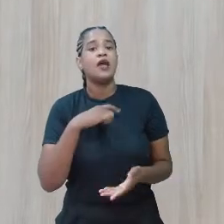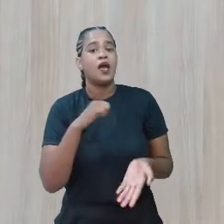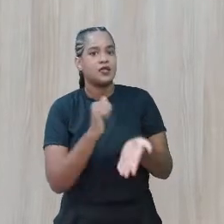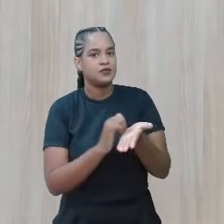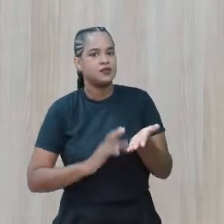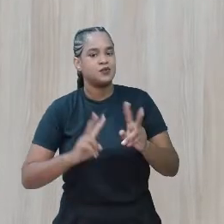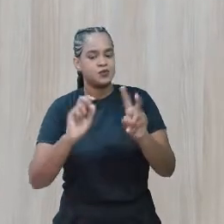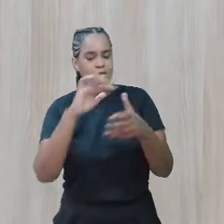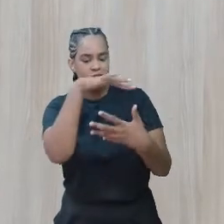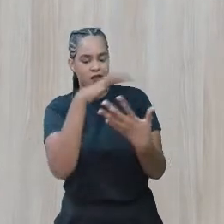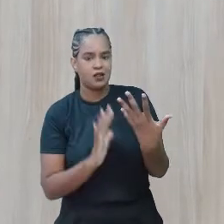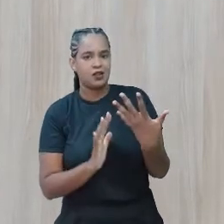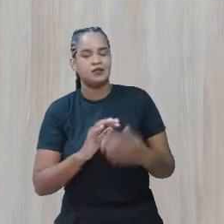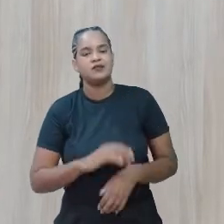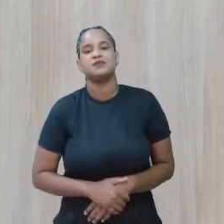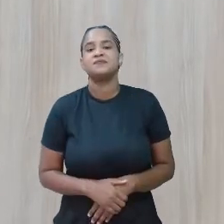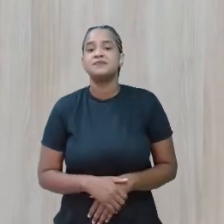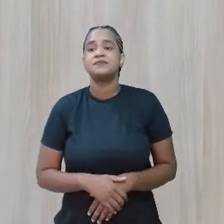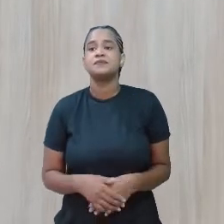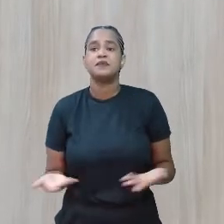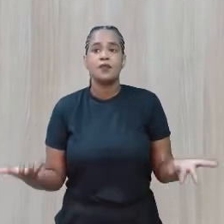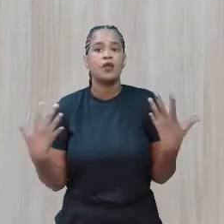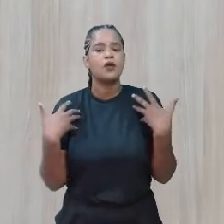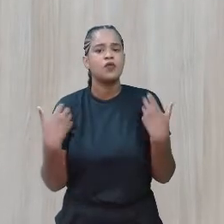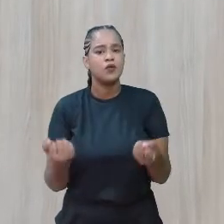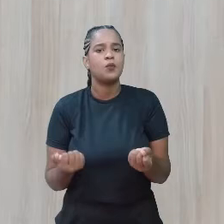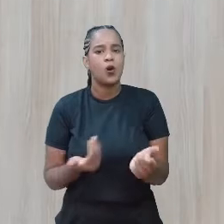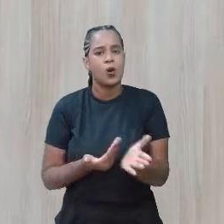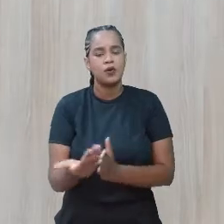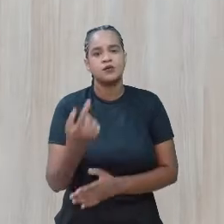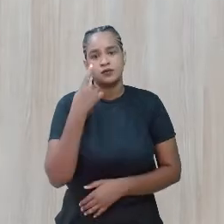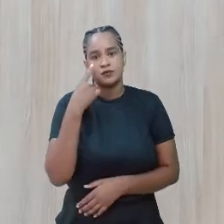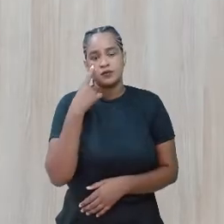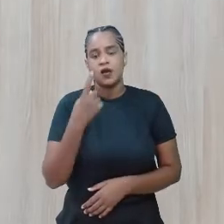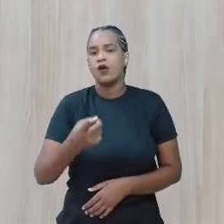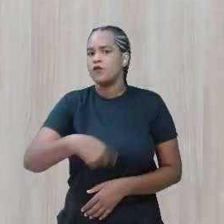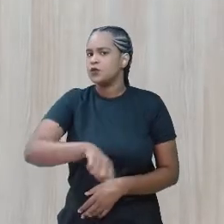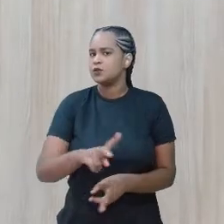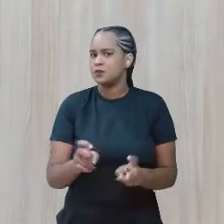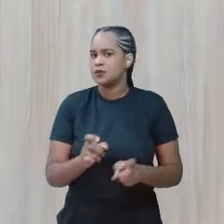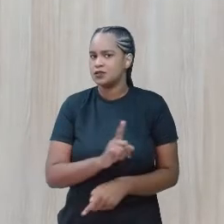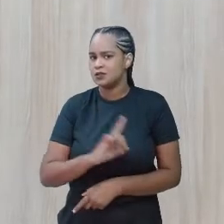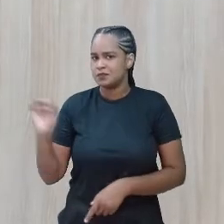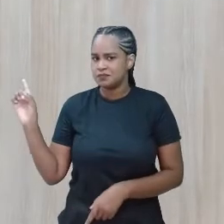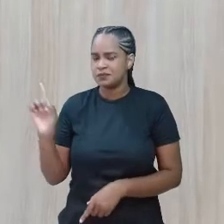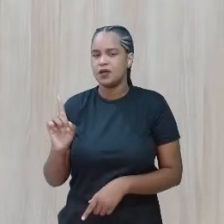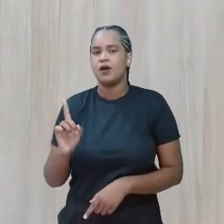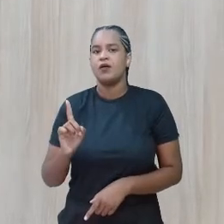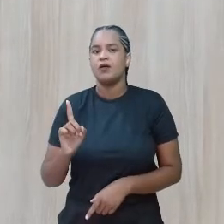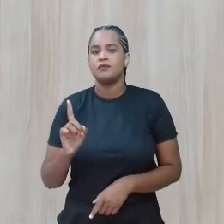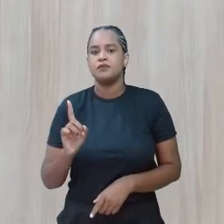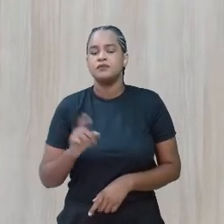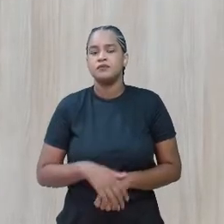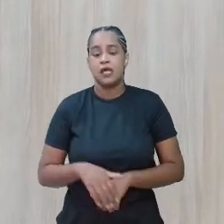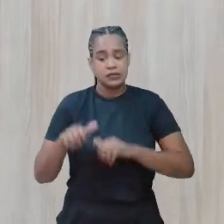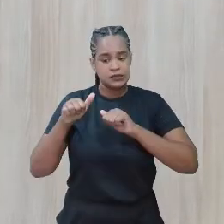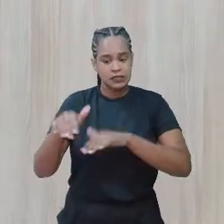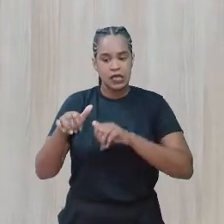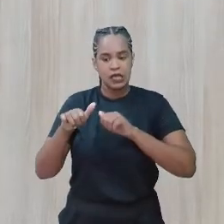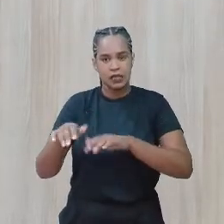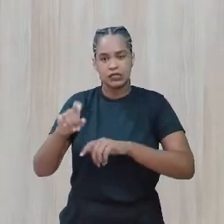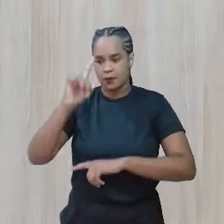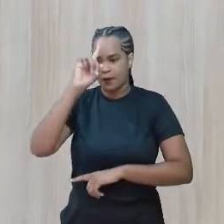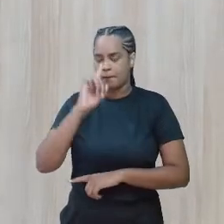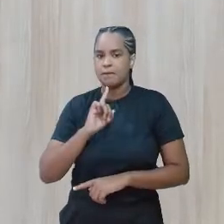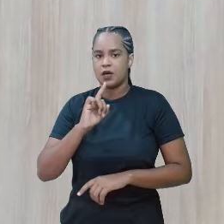questão aí de Libras. Então, vamos lá, vamos conversar. Então, vocês devem estar notando que nós saímos aí do Setembro